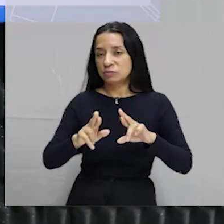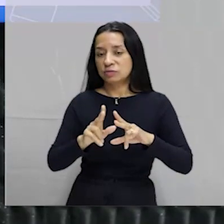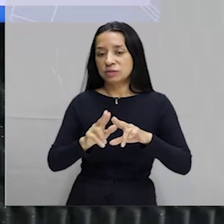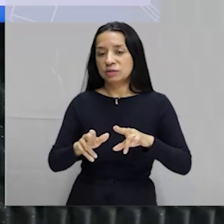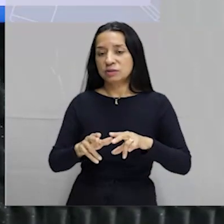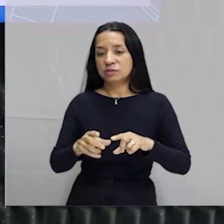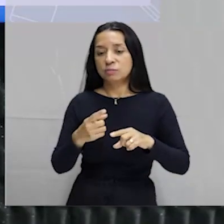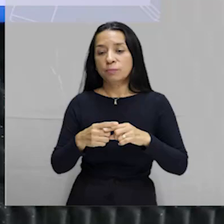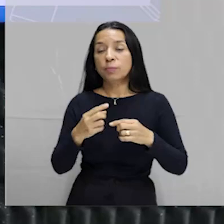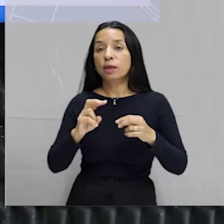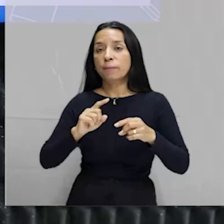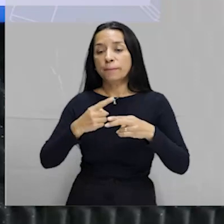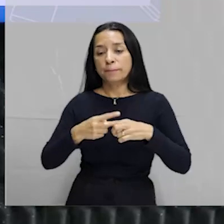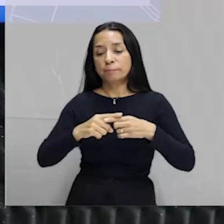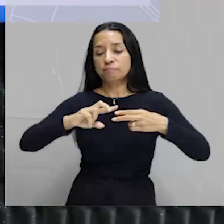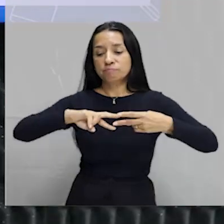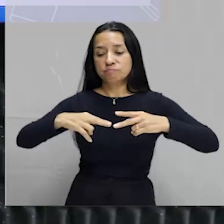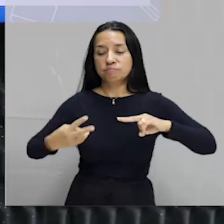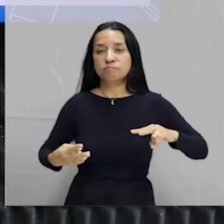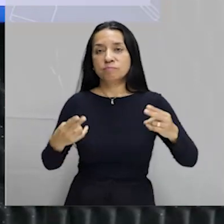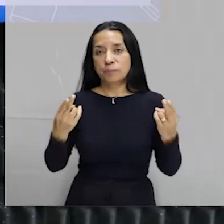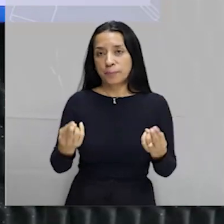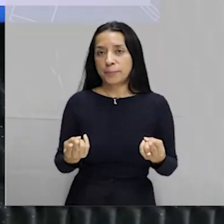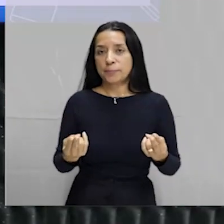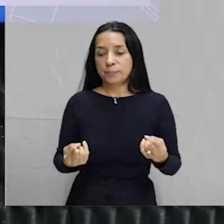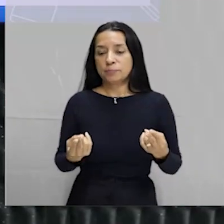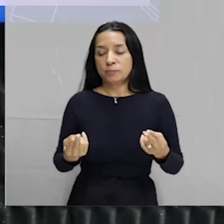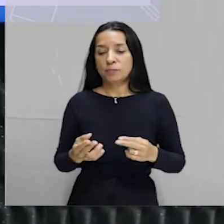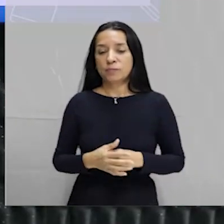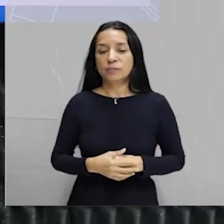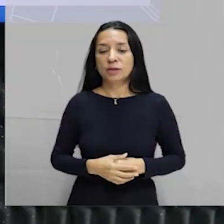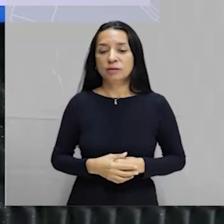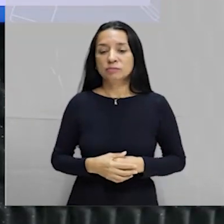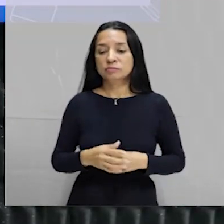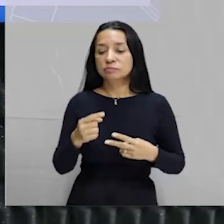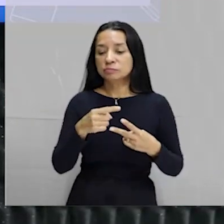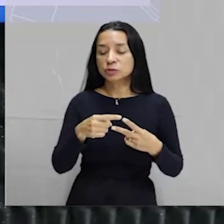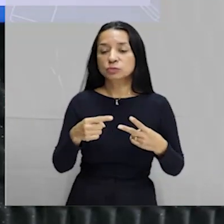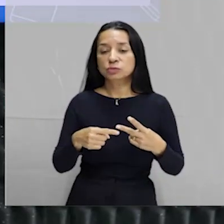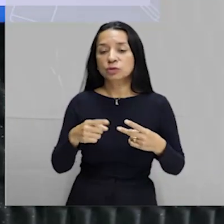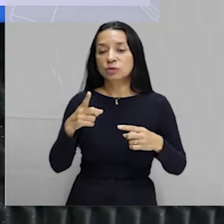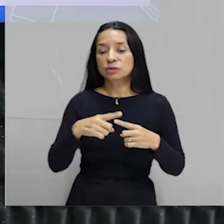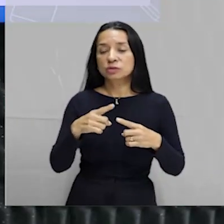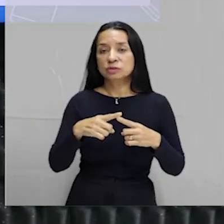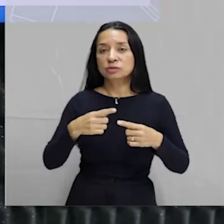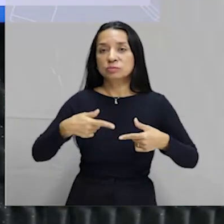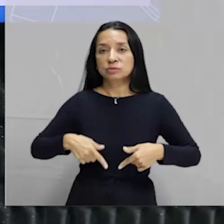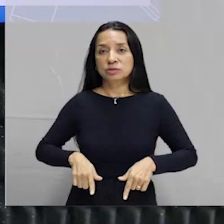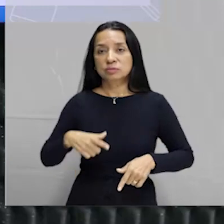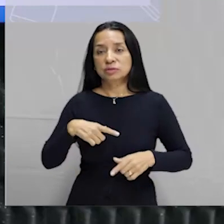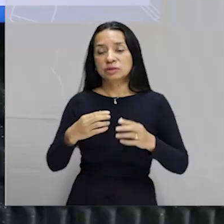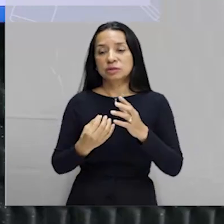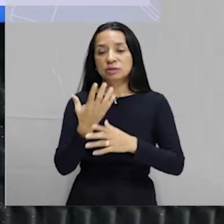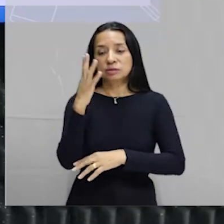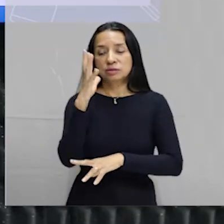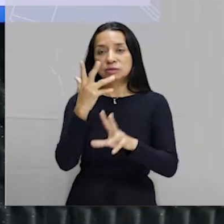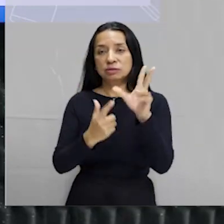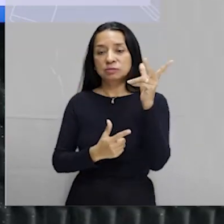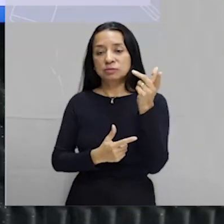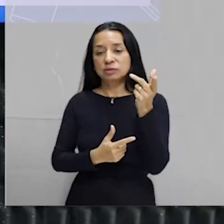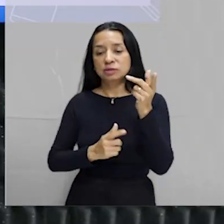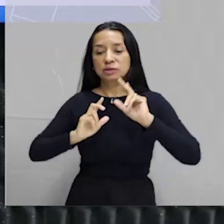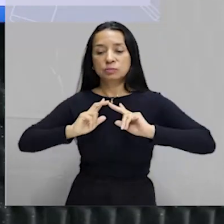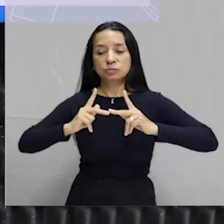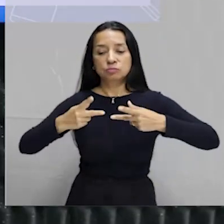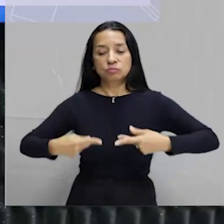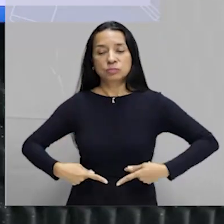indivíduos é igual, tá? Então, esses são os 2 tipos de gêmeos que ocorrem na natureza, no caso dos indivíduos seres humanos.